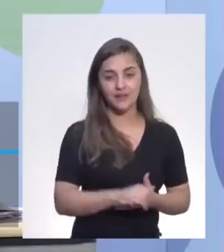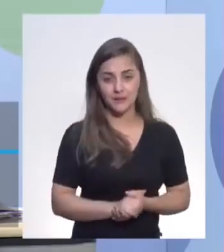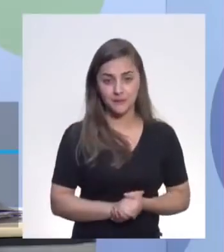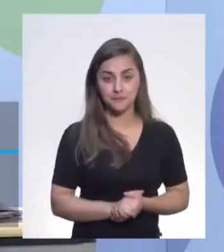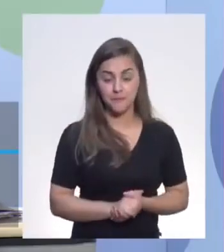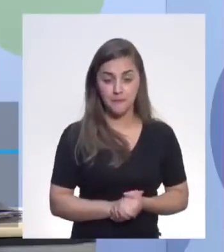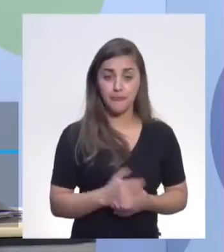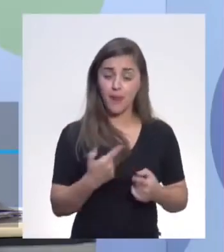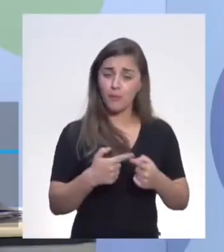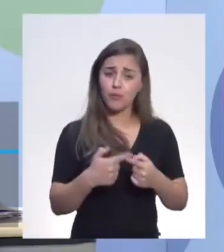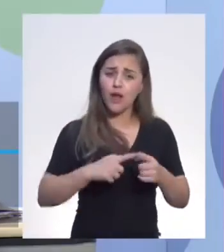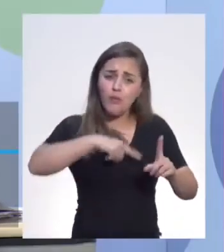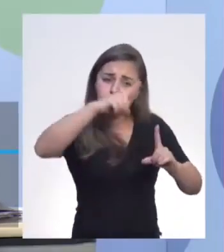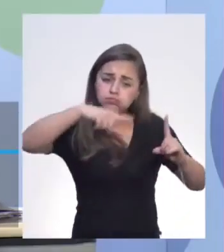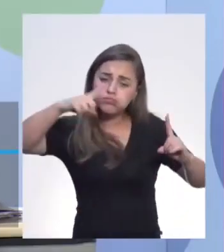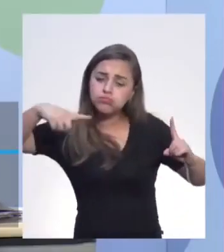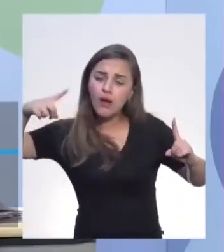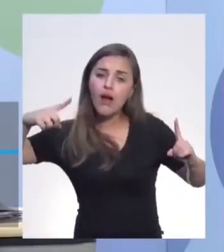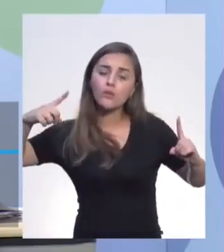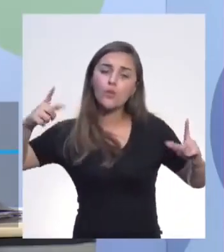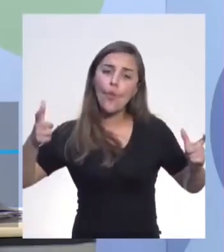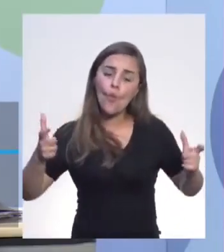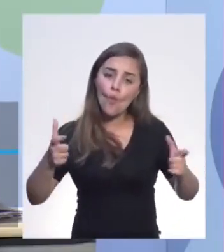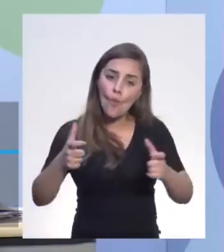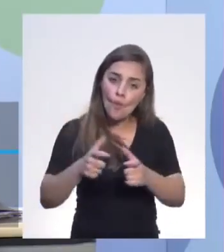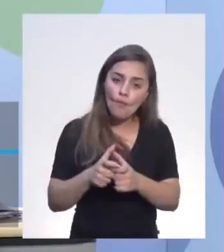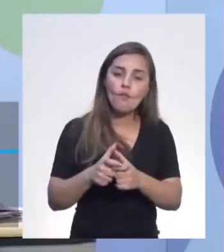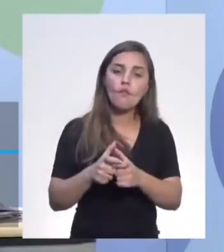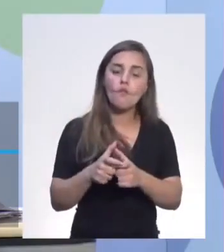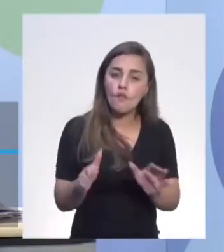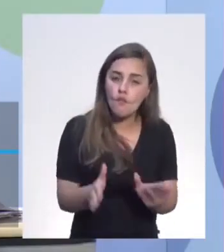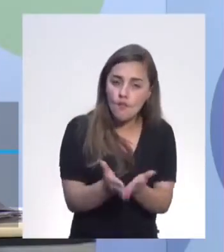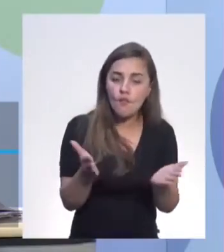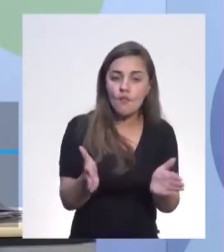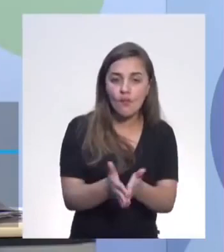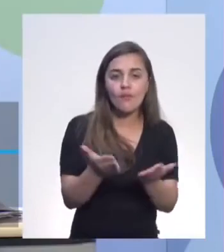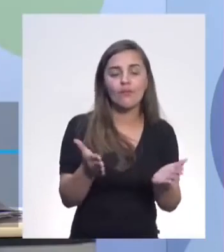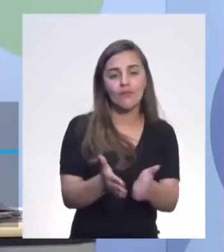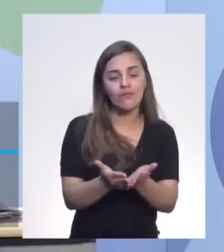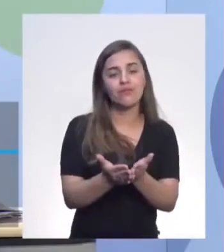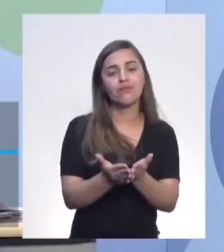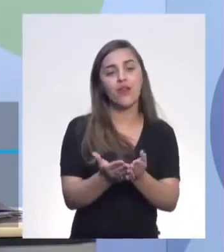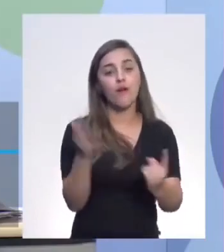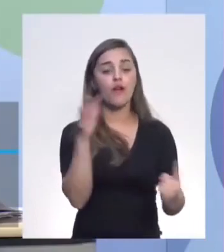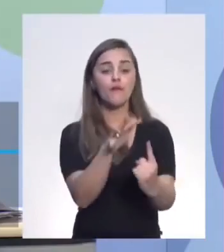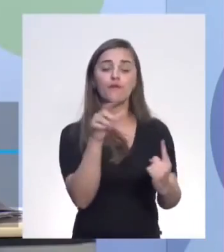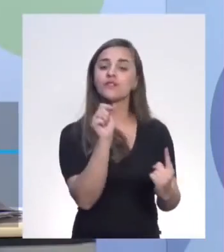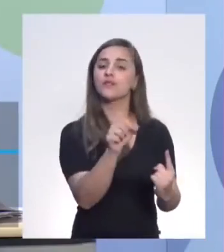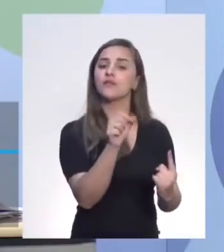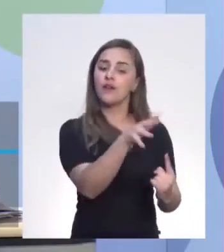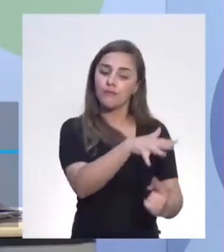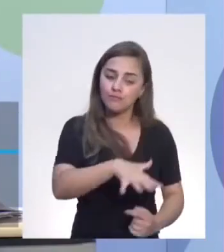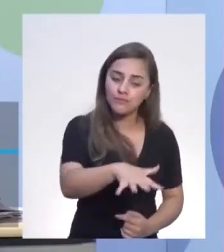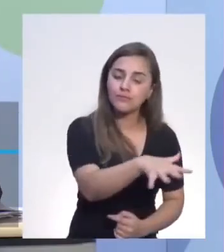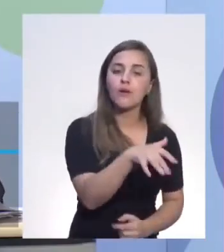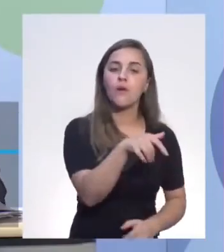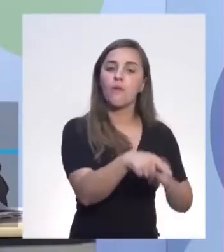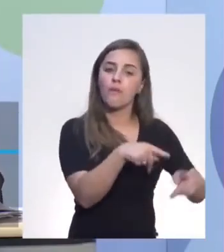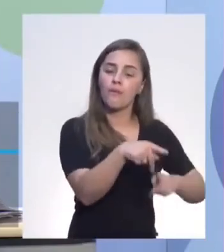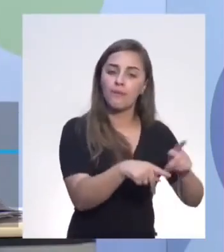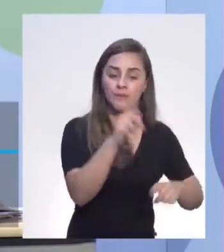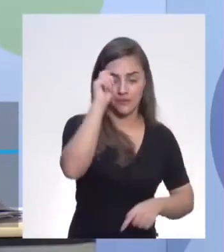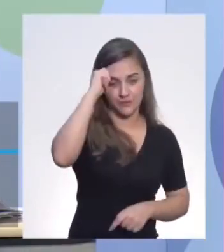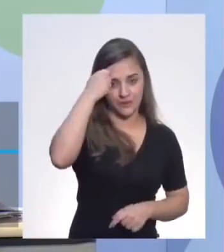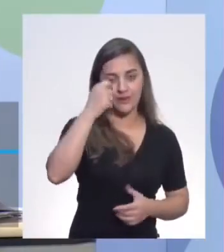de miséria na sociedade brasileira atinge mais a população negra? Então, a gente vai percebendo que, em